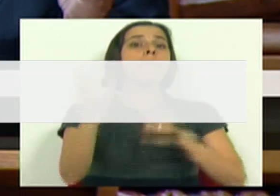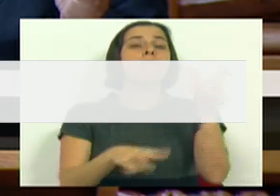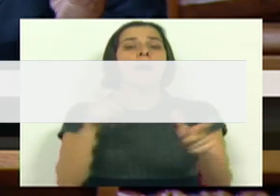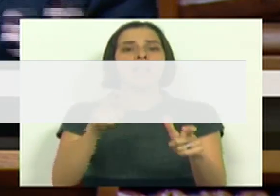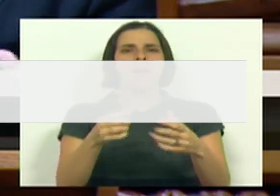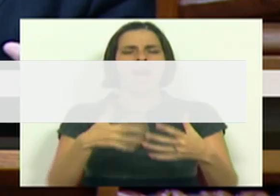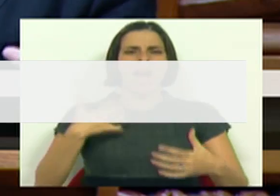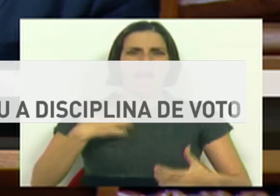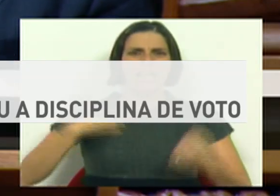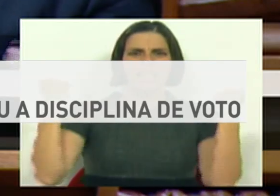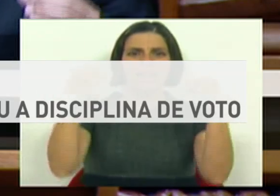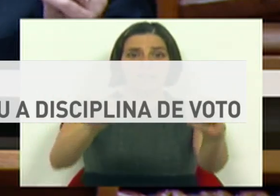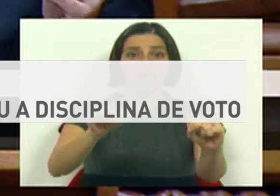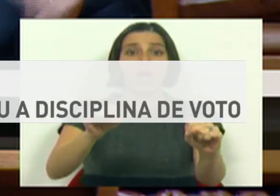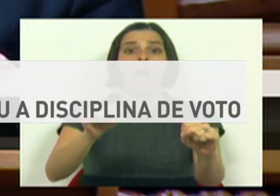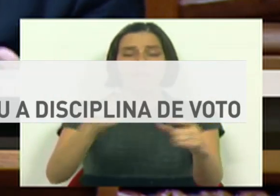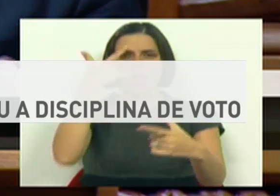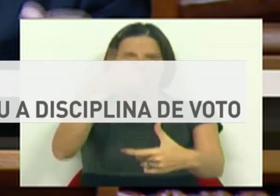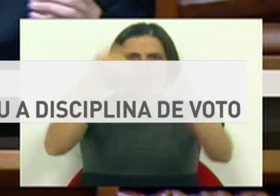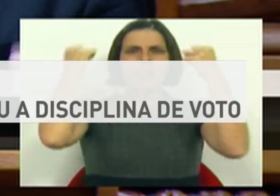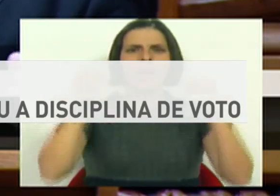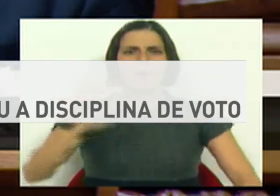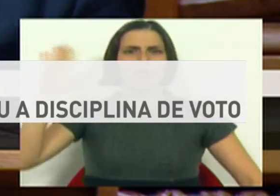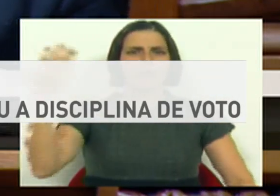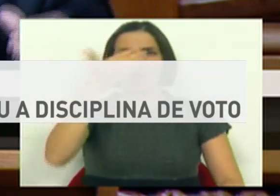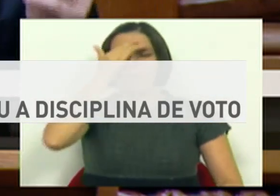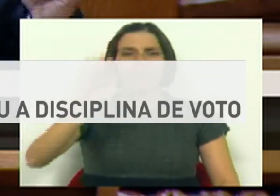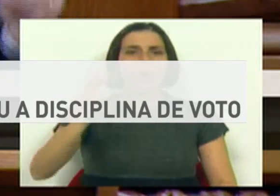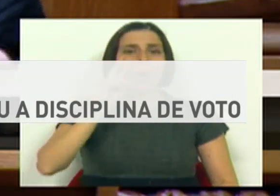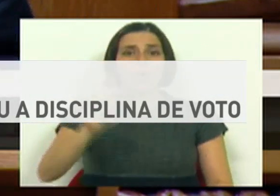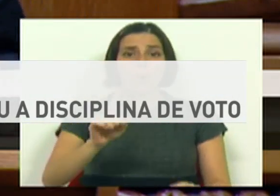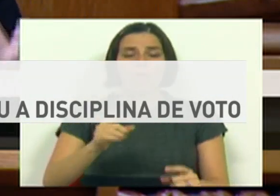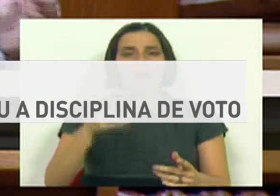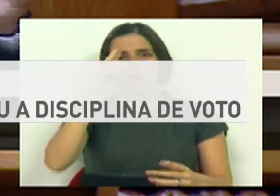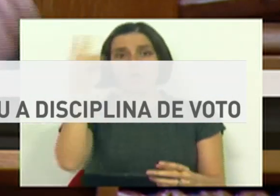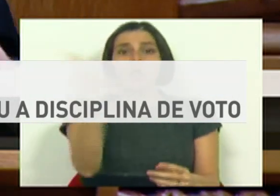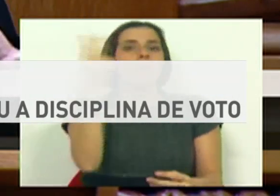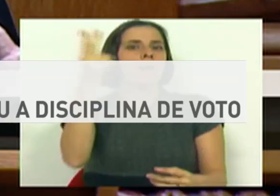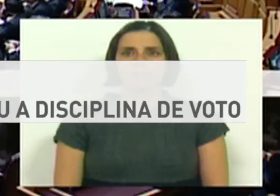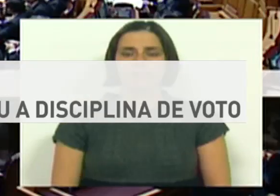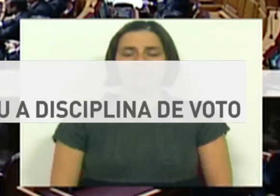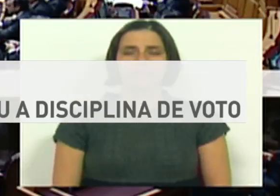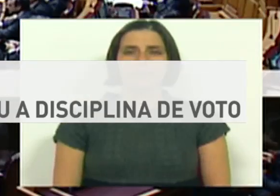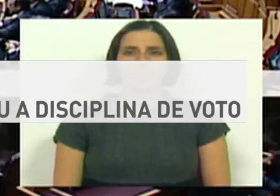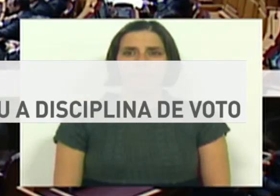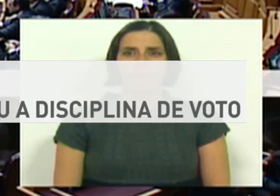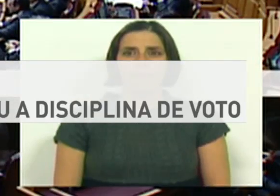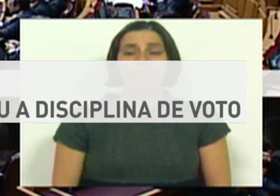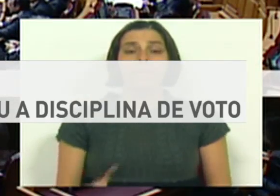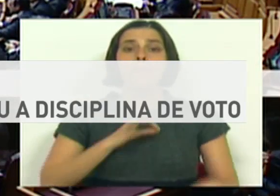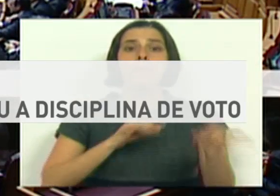prevalece a agressividade roçando a teimosia a cegueira e o deslumbramento com o poder